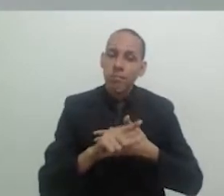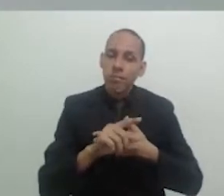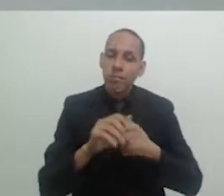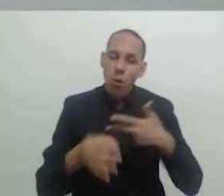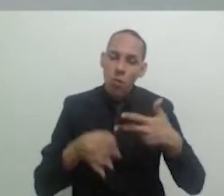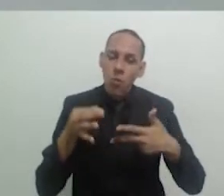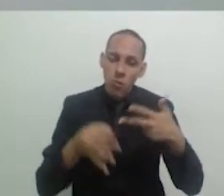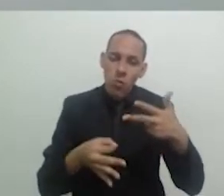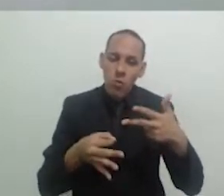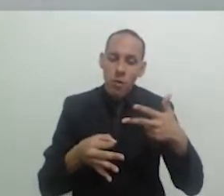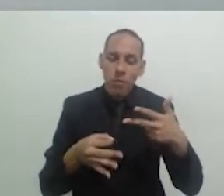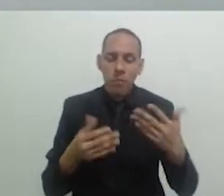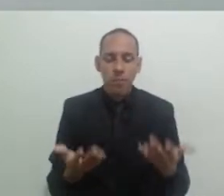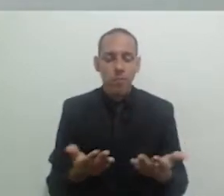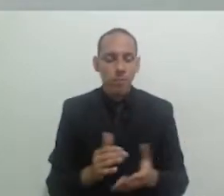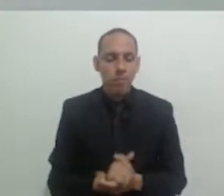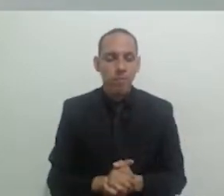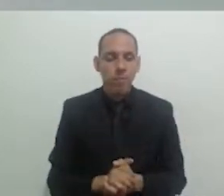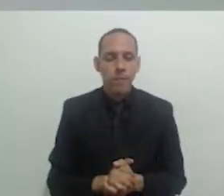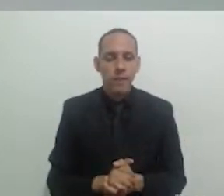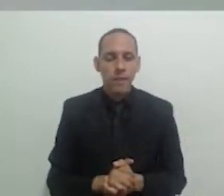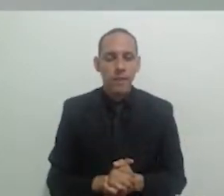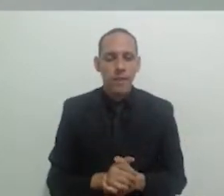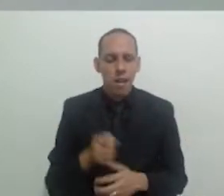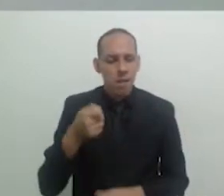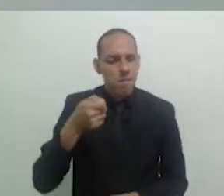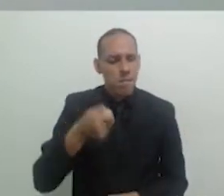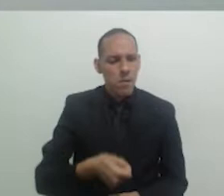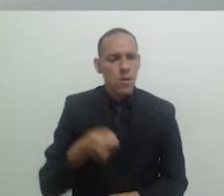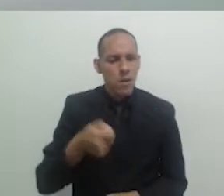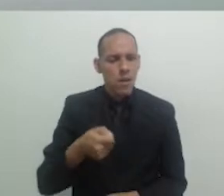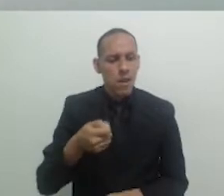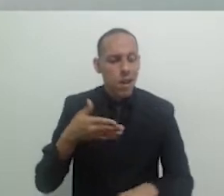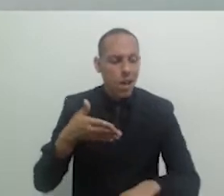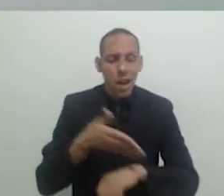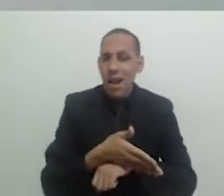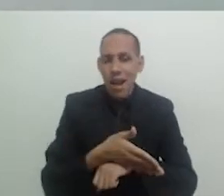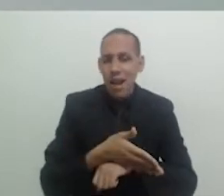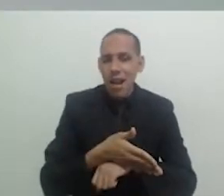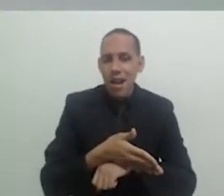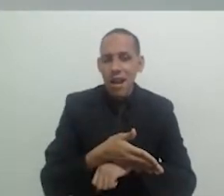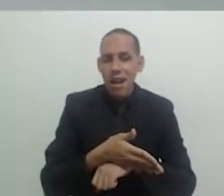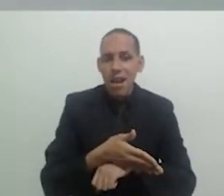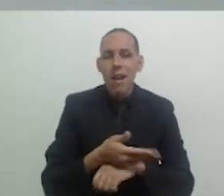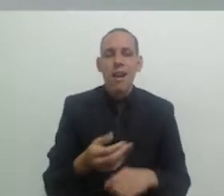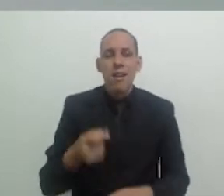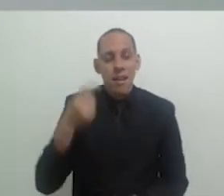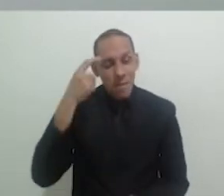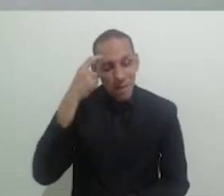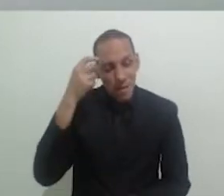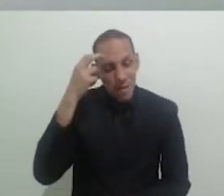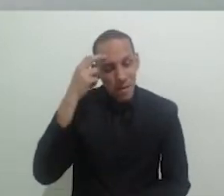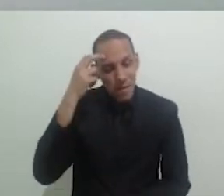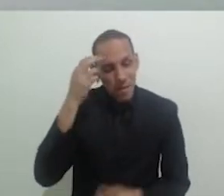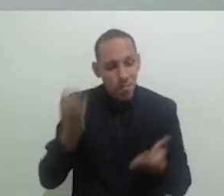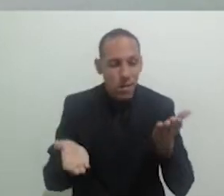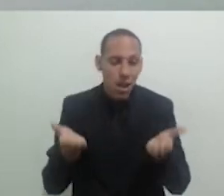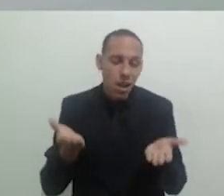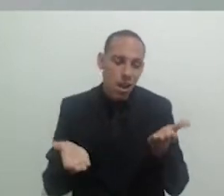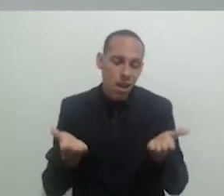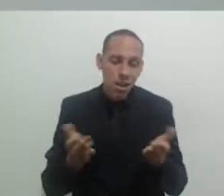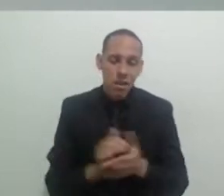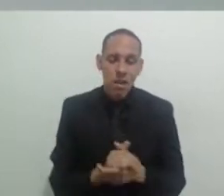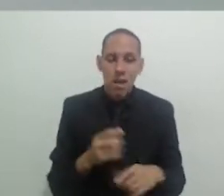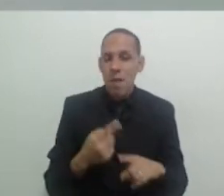medida imposta extrapola os limites da razoabilidade, pois se encontra impedida de